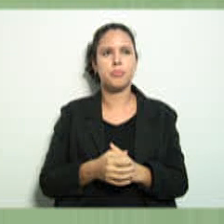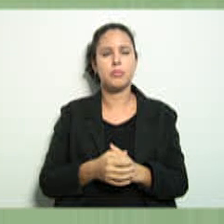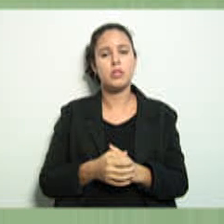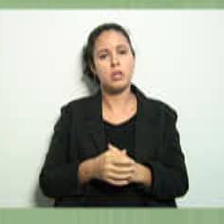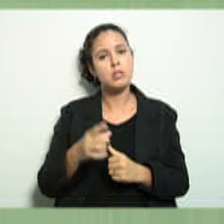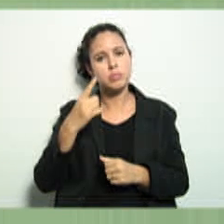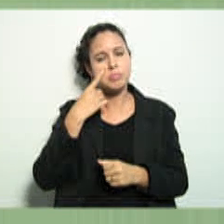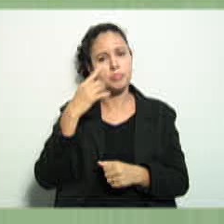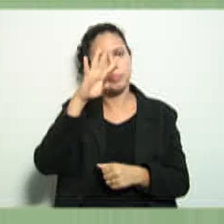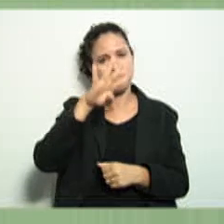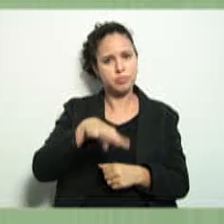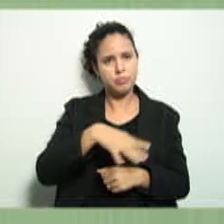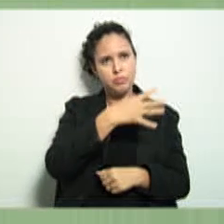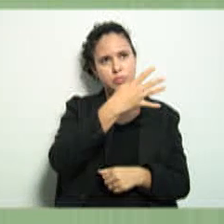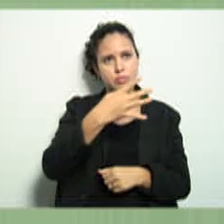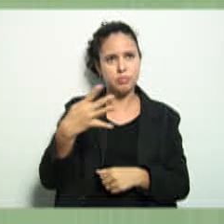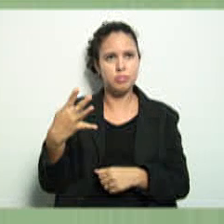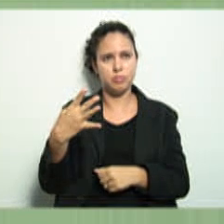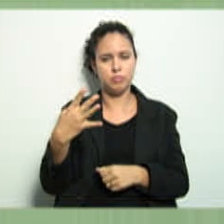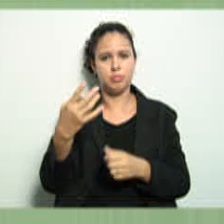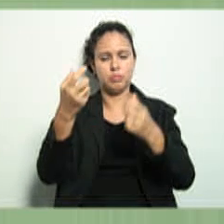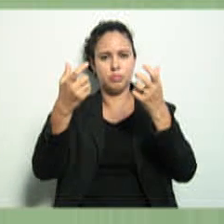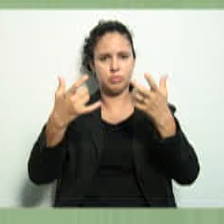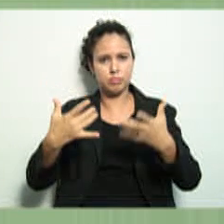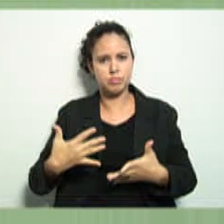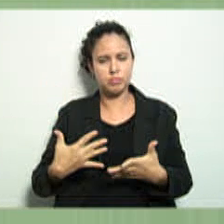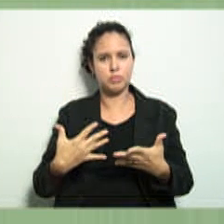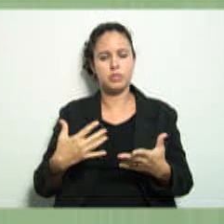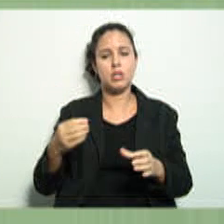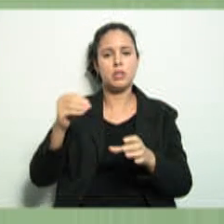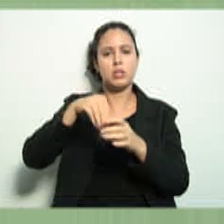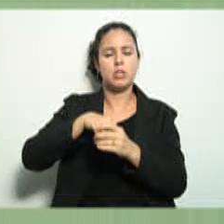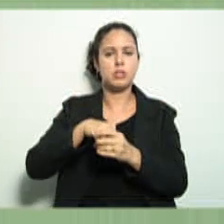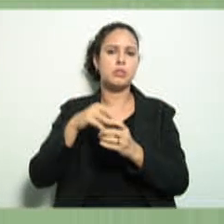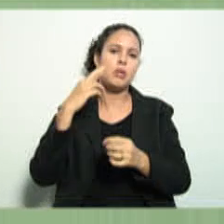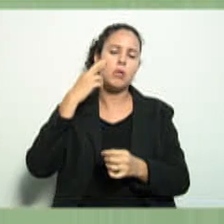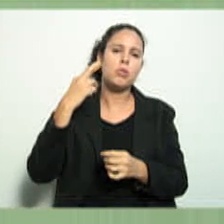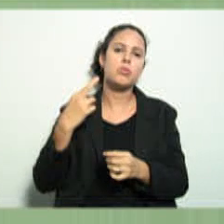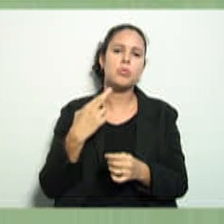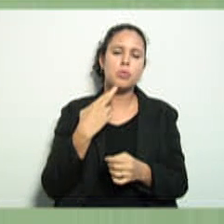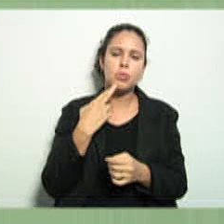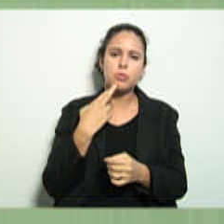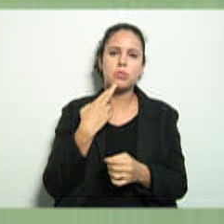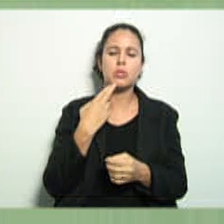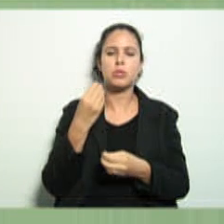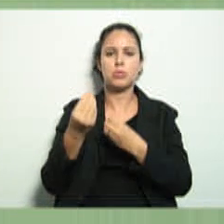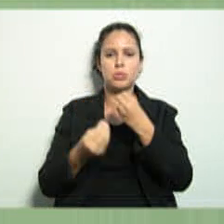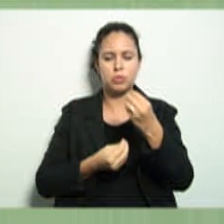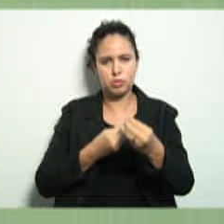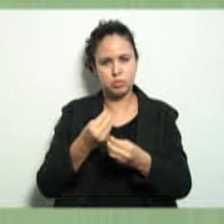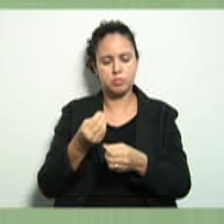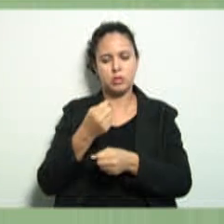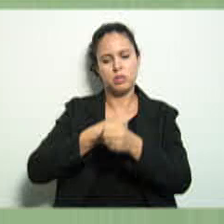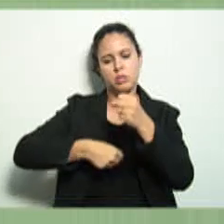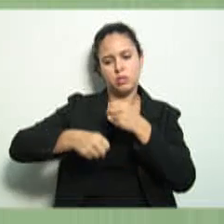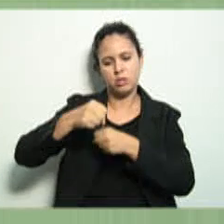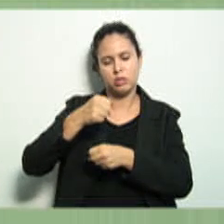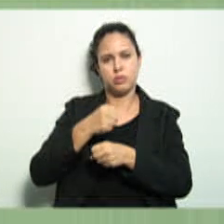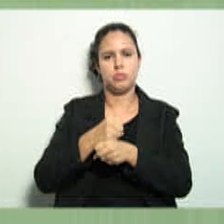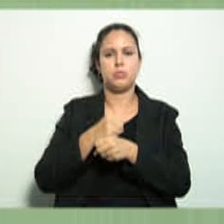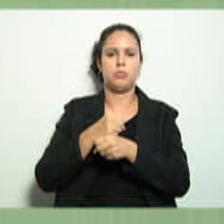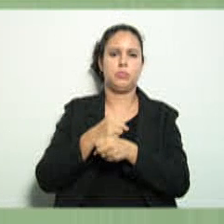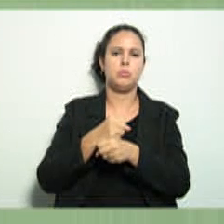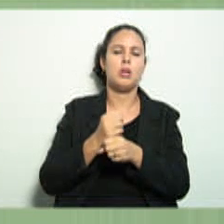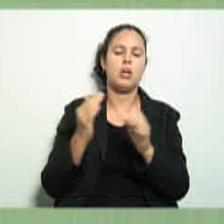Aí temos um gráfico falando da produção rural no estado de Rondônia. Então ele vem em 1990,